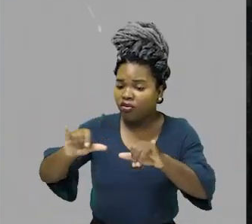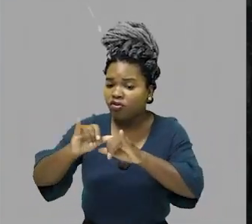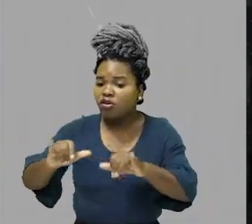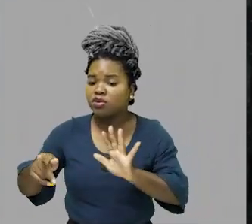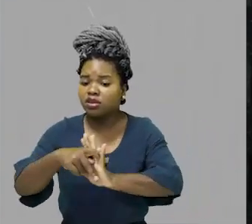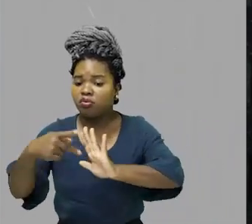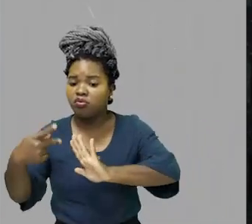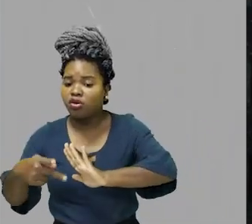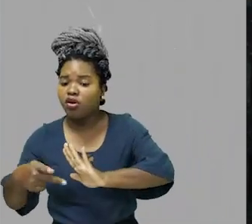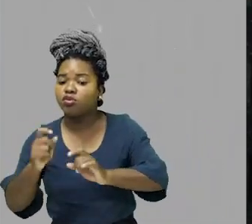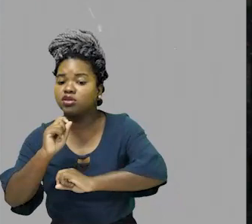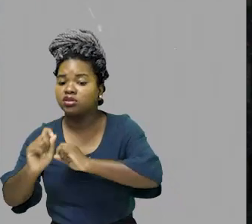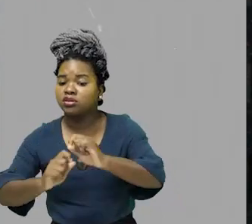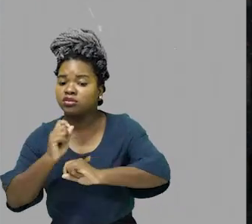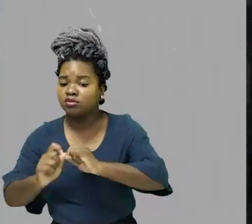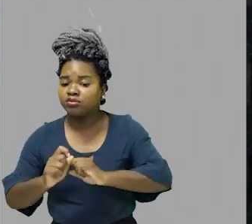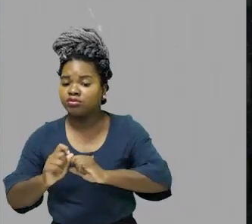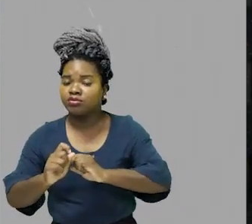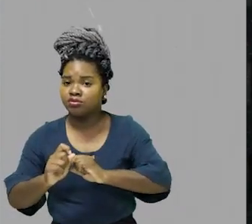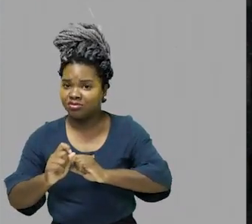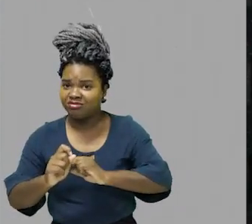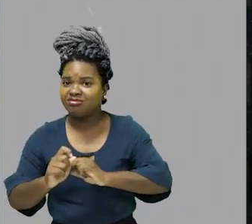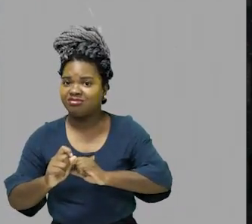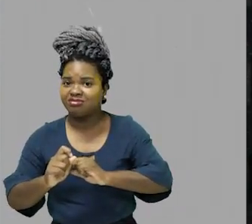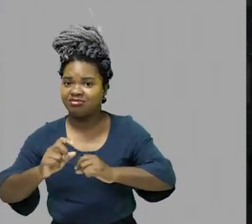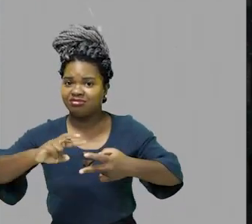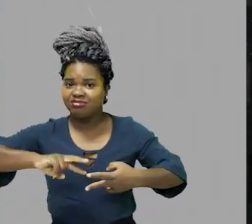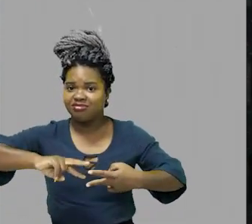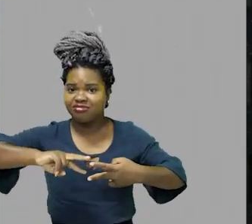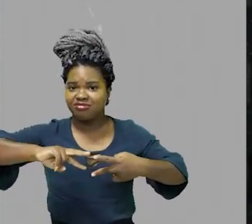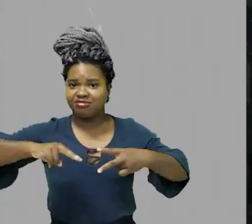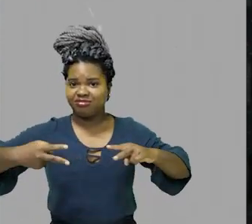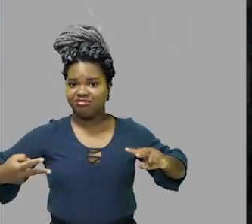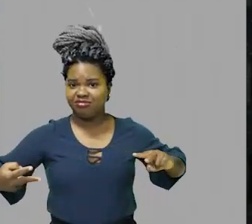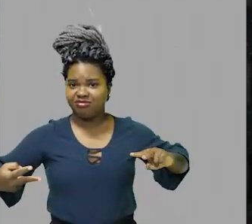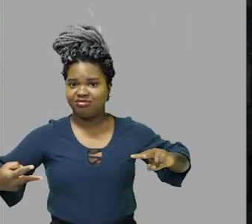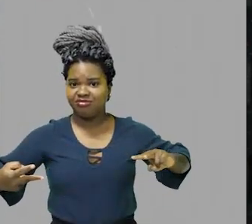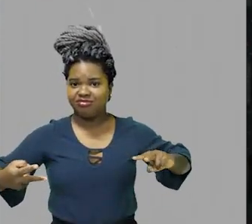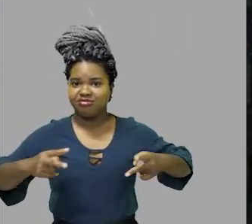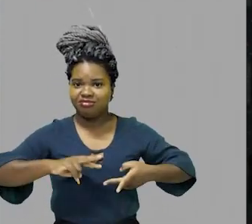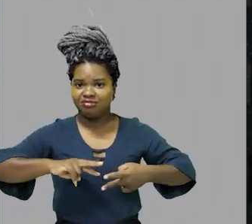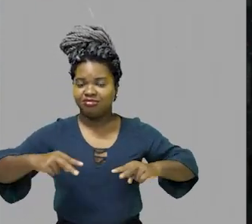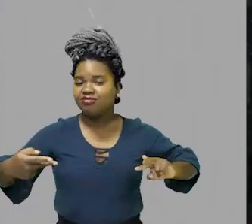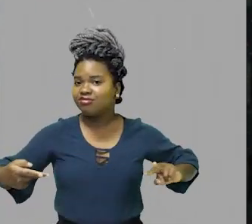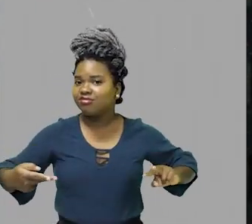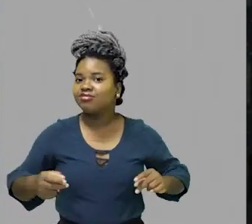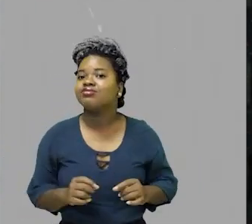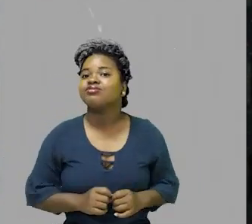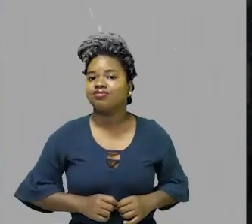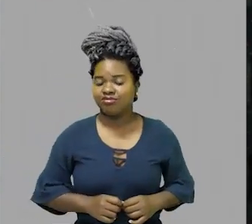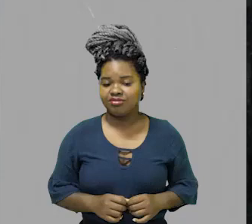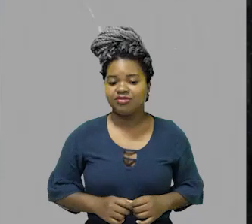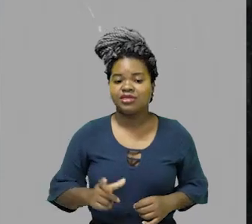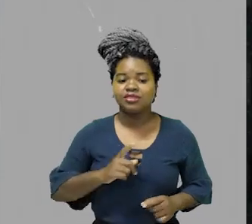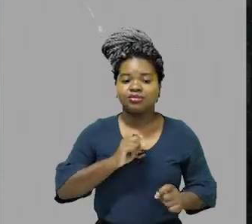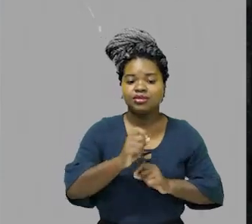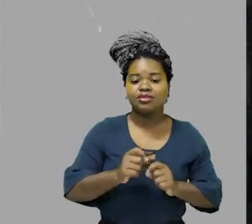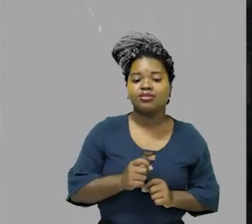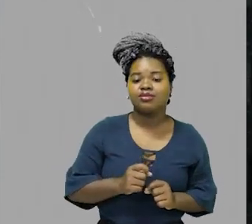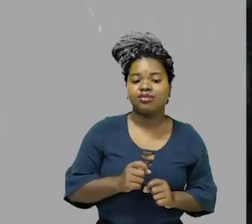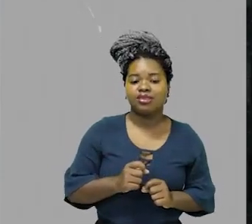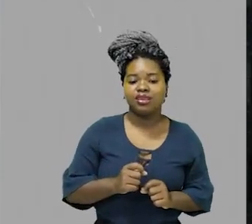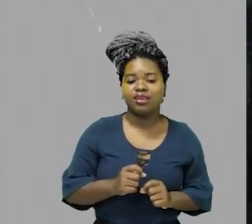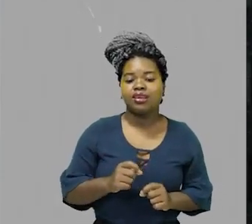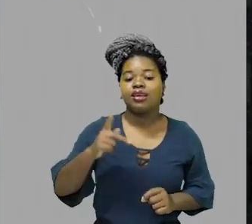inicialmente o que a gente chama de pré-RNA. Pré-RNA. O que é o pré-RNA? É